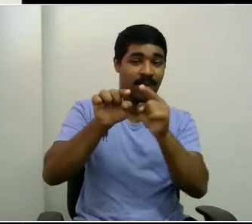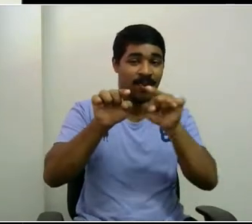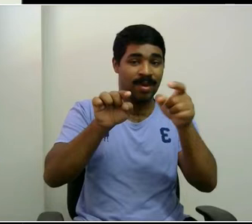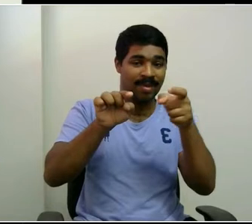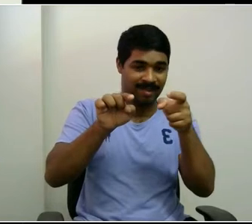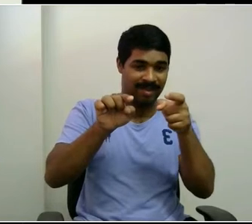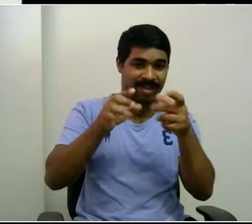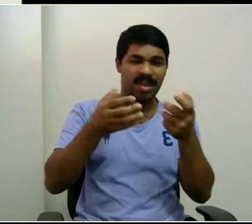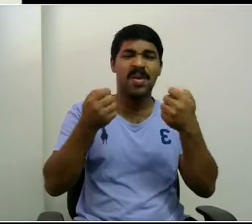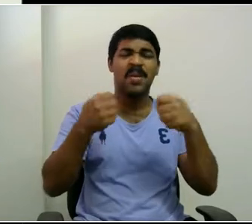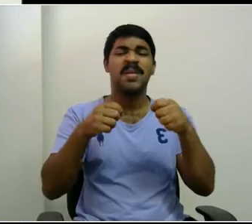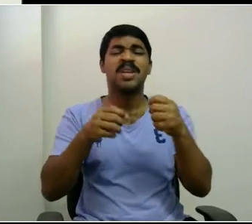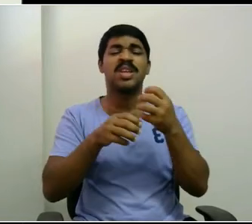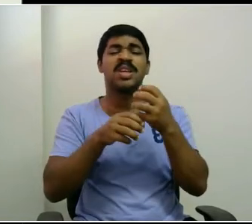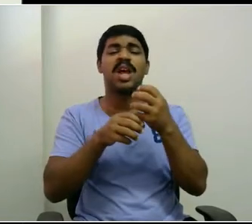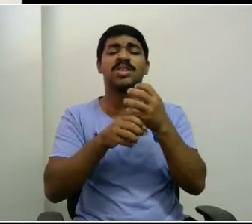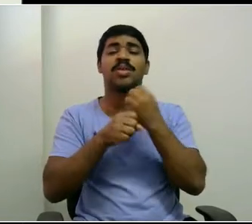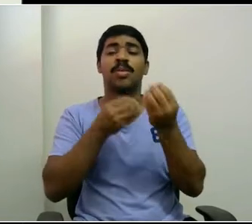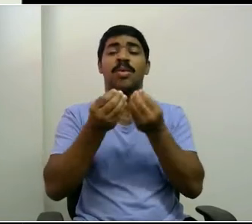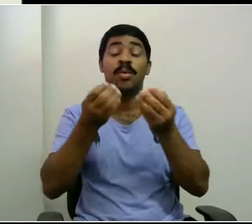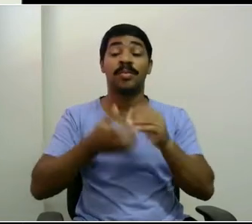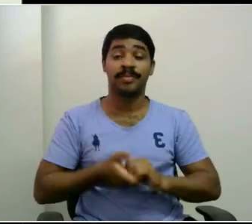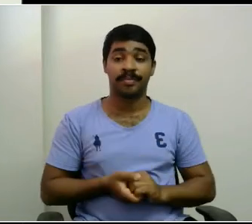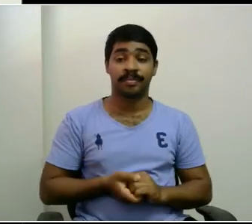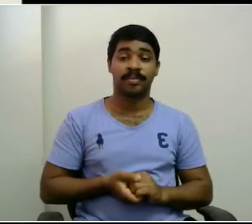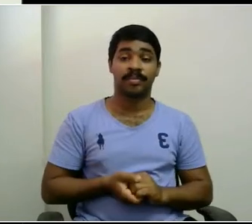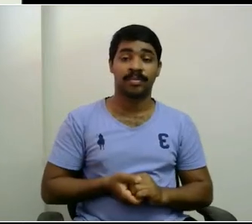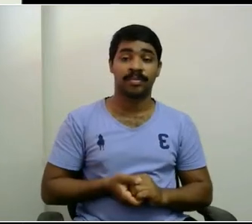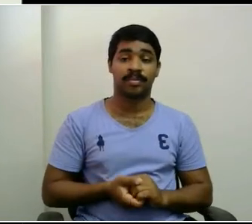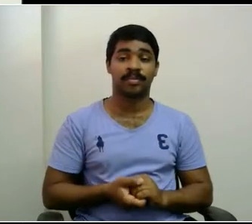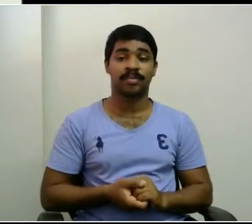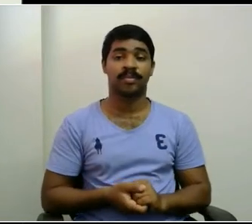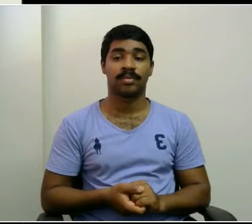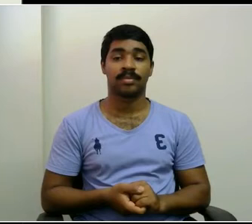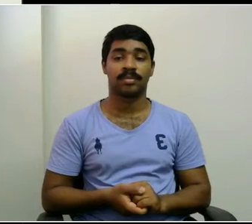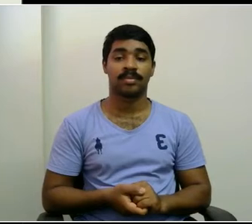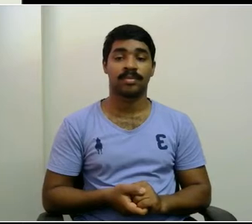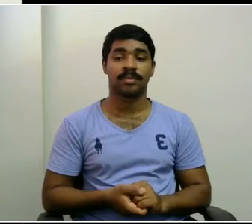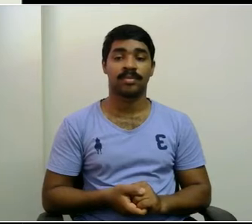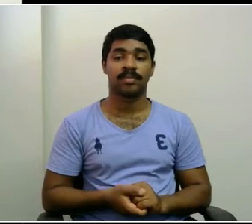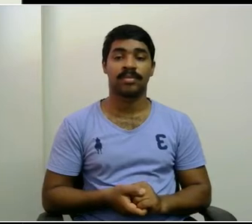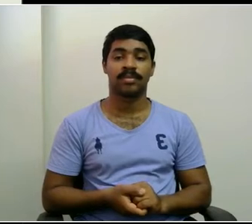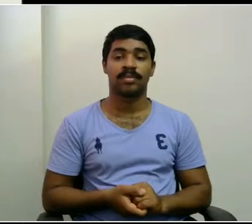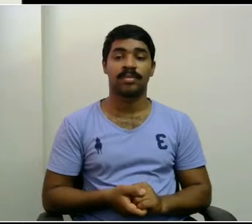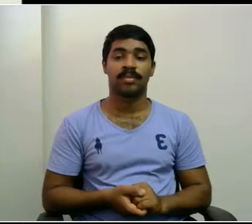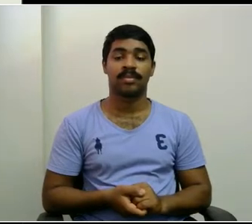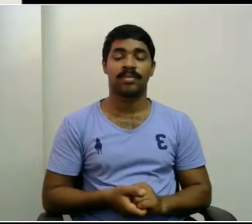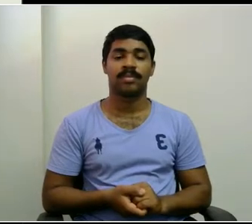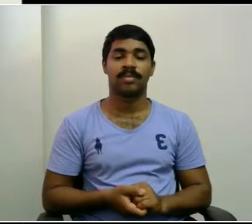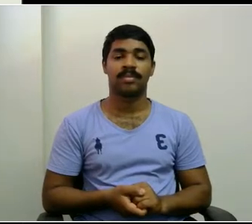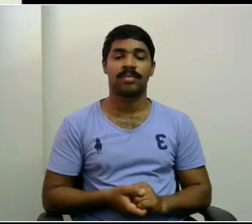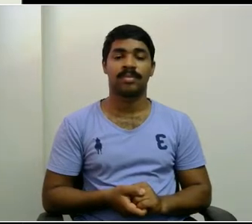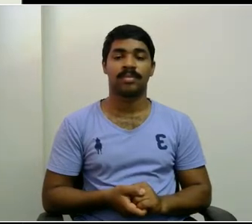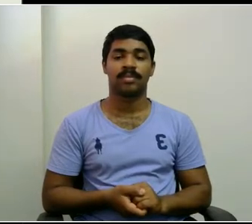aqui, ó, tá? Então, na verdade, eu vou ter que calcular o f da f de 1 menos x. Tá um pouco complicado, né? Então, a